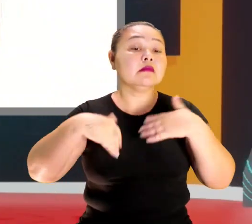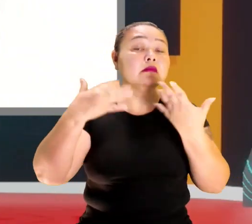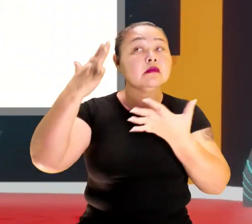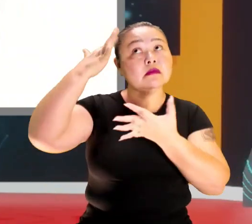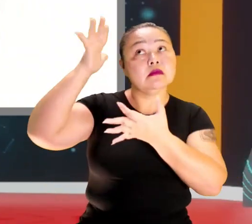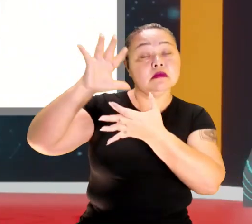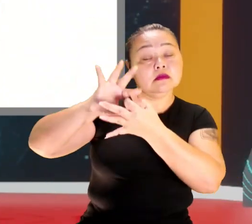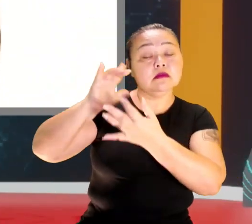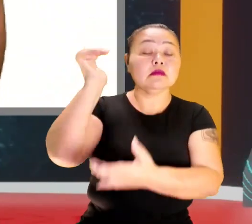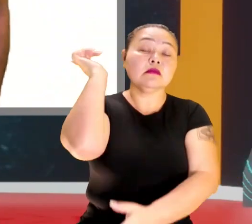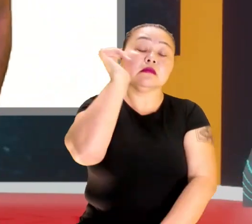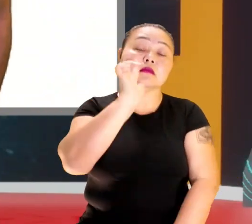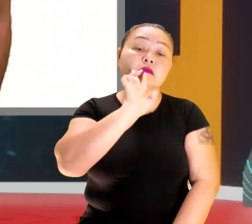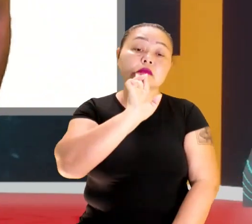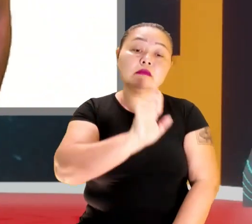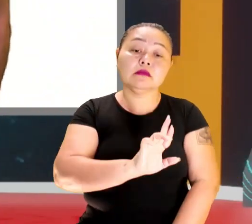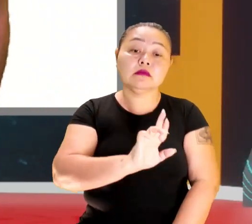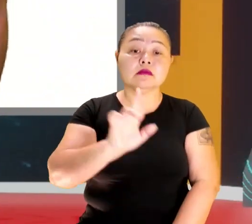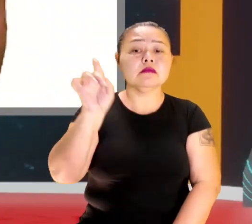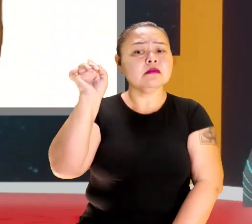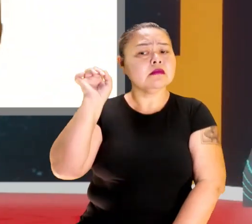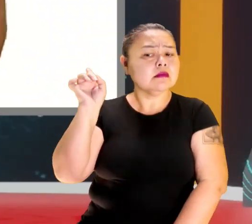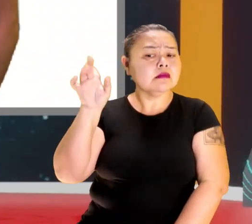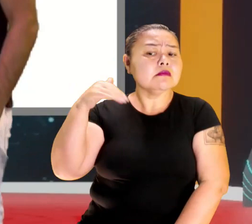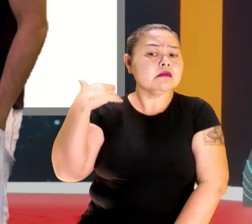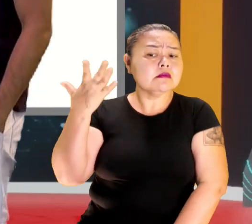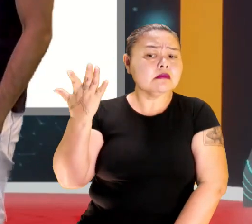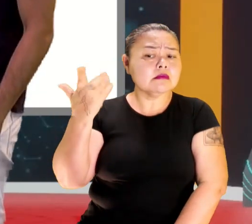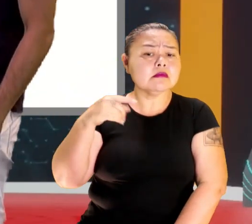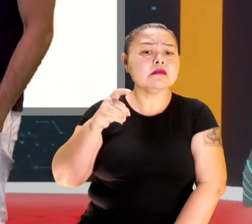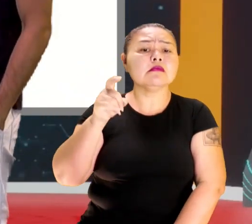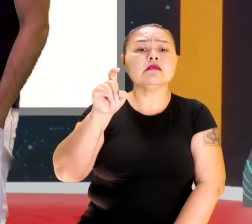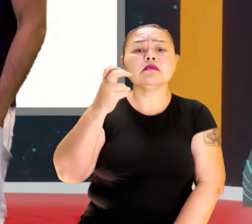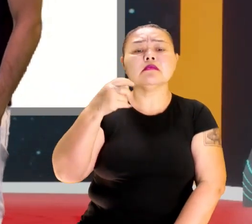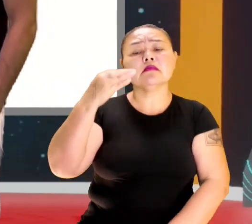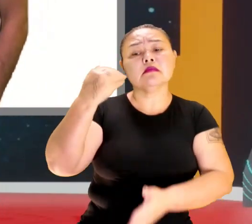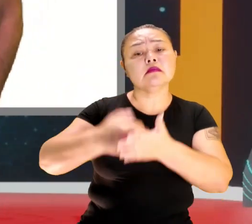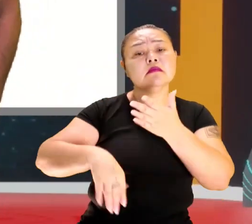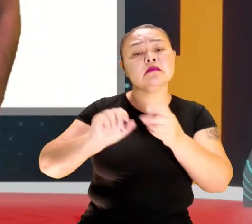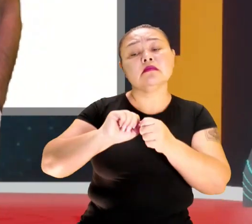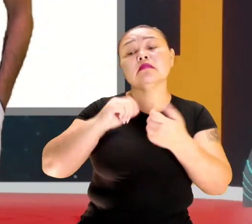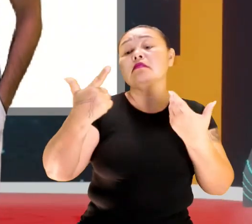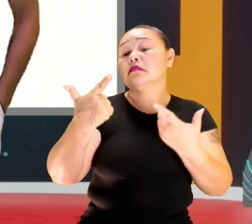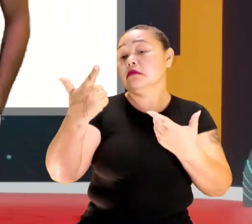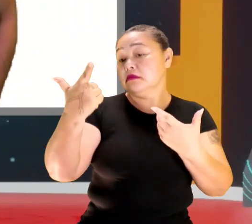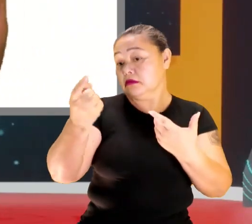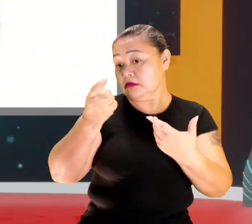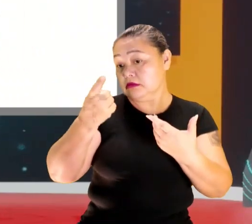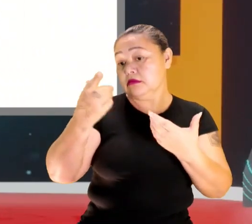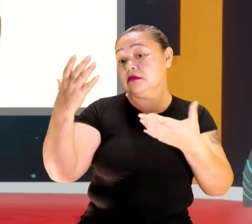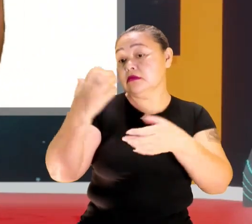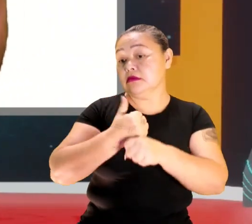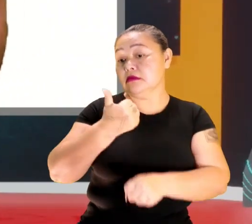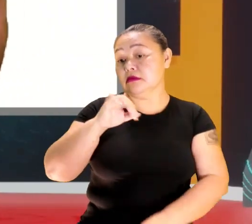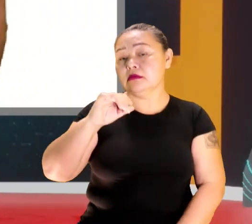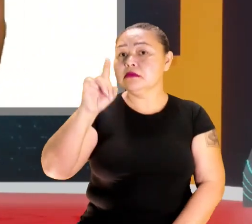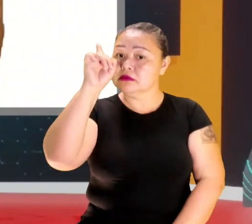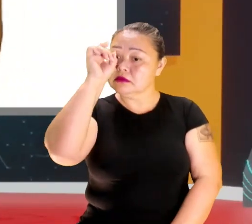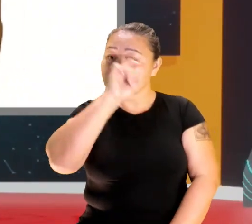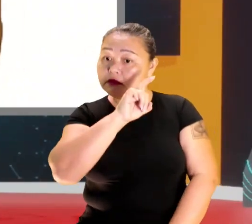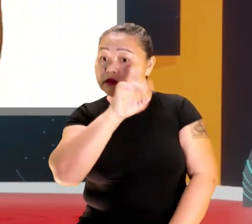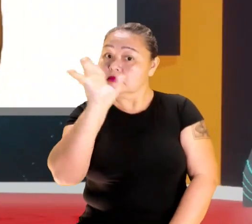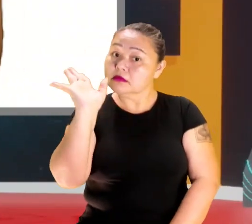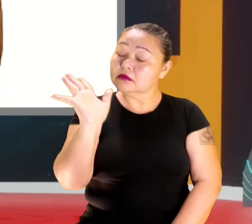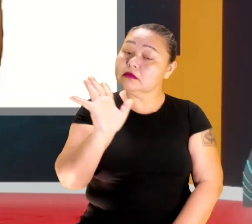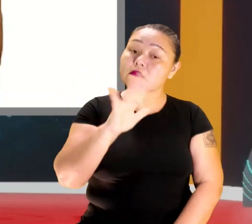lógico, a gente conseguia resolver. Mas numa situação dessa, 5x menos 8 igual a 2x mais 10, será que é difícil? Ou a gente pode...